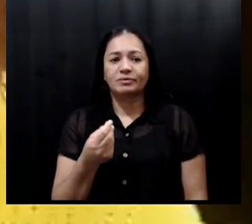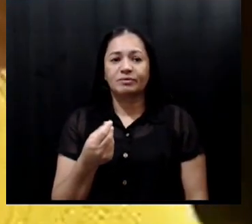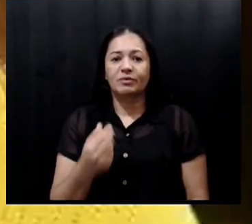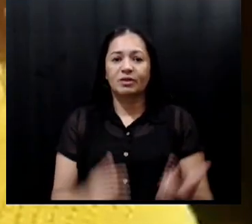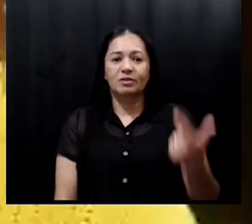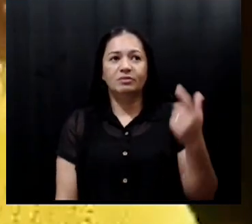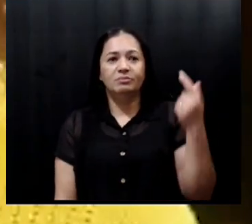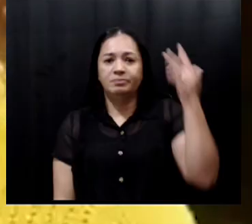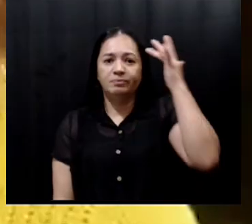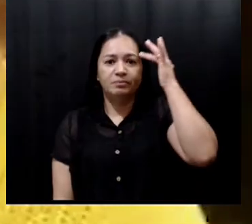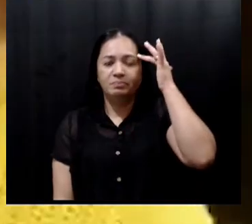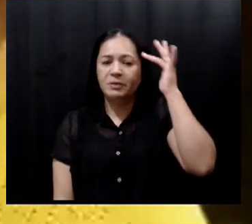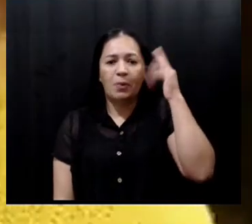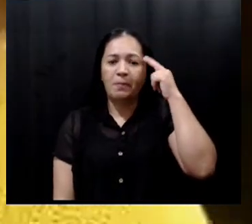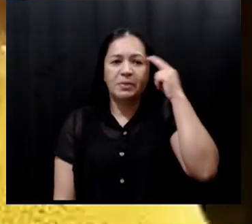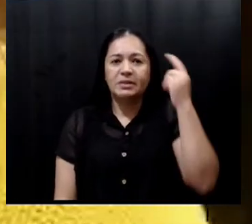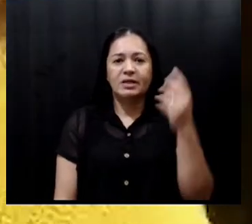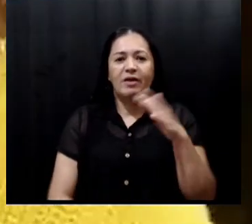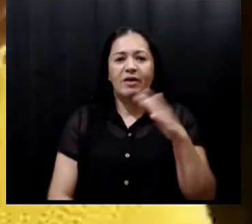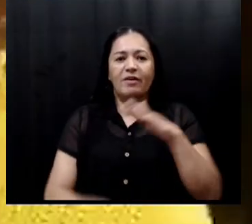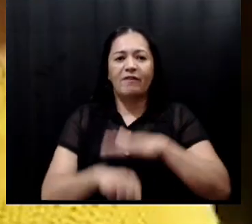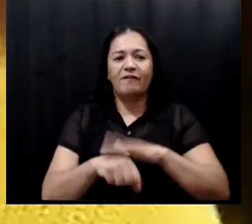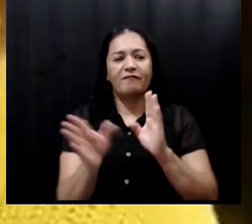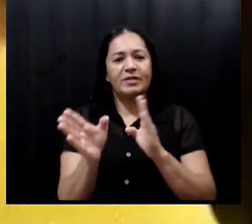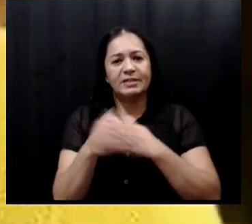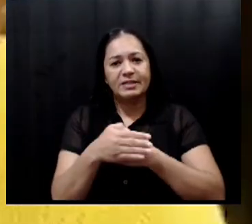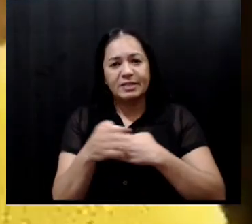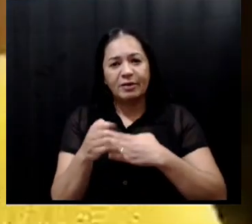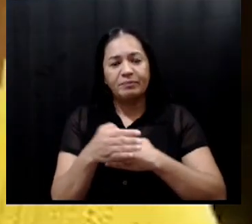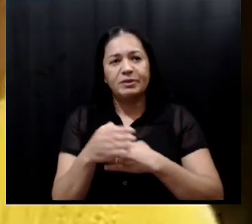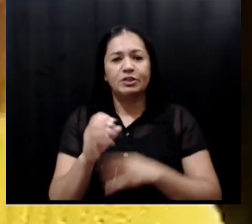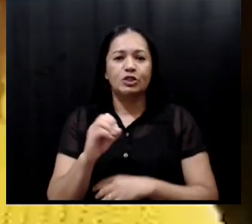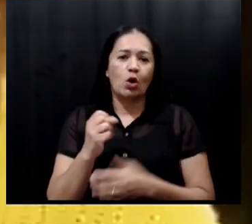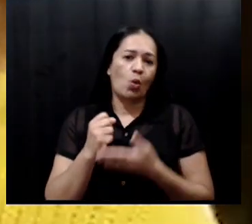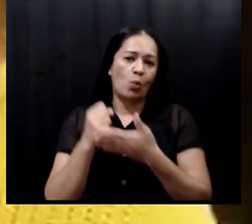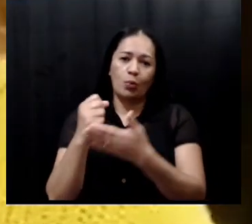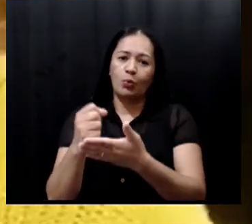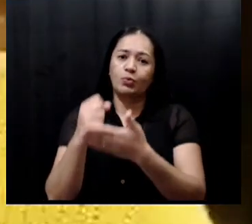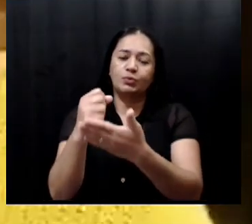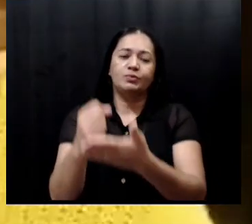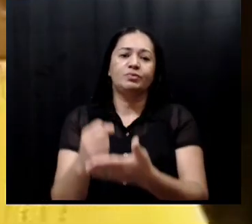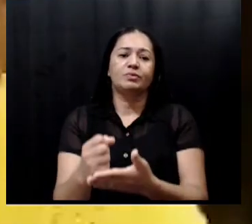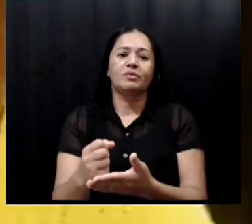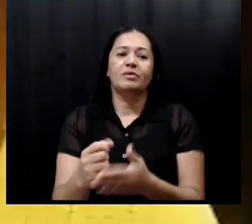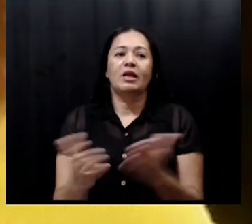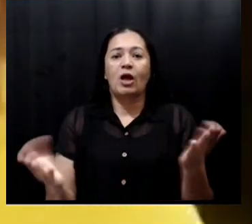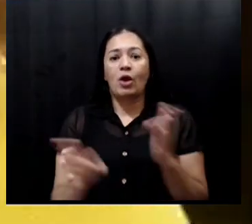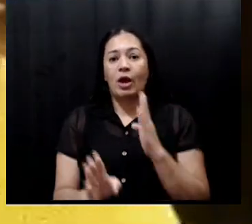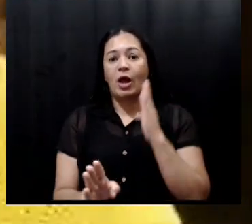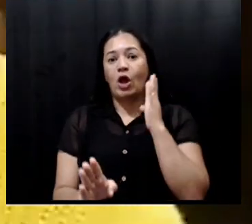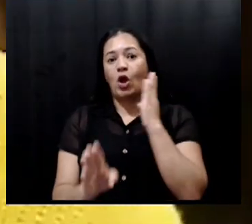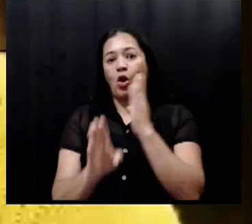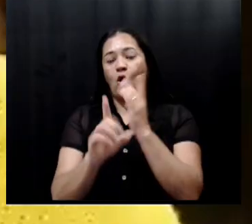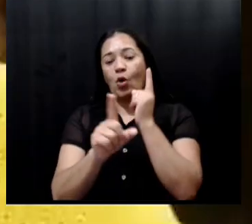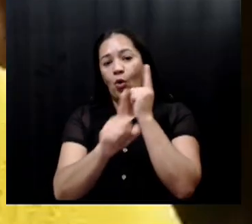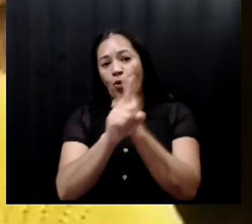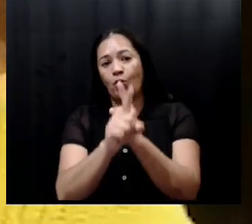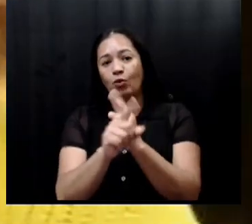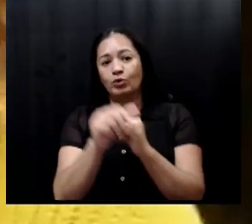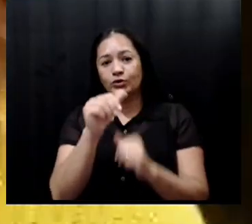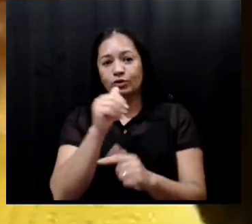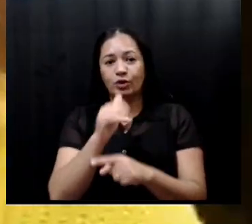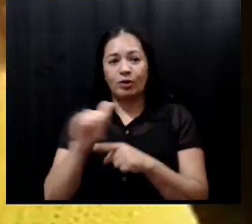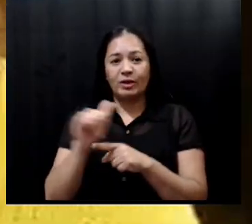fazer essa marmitaria, né, o delivery, digamos assim, e encontrou isso como uma alternativa e não abandonou esse